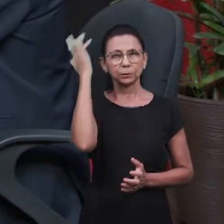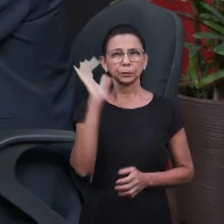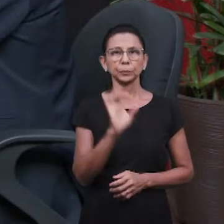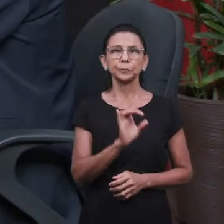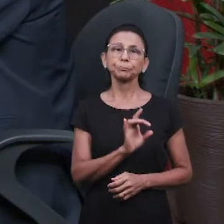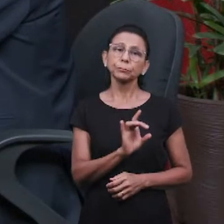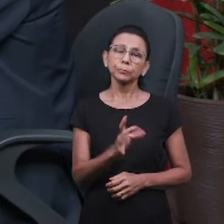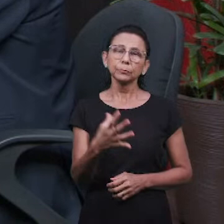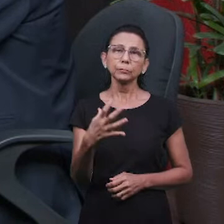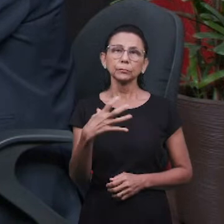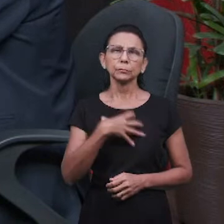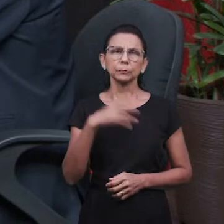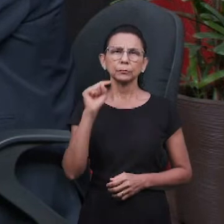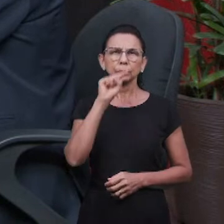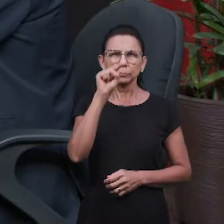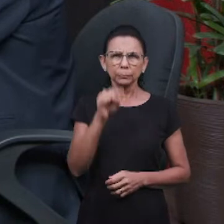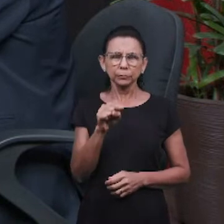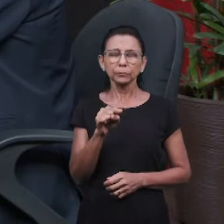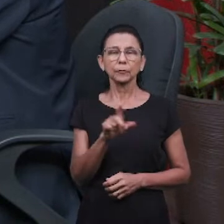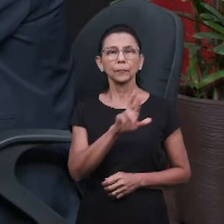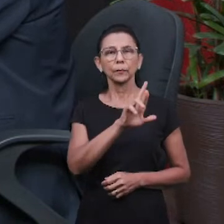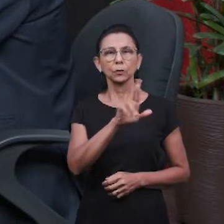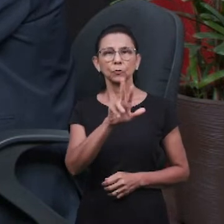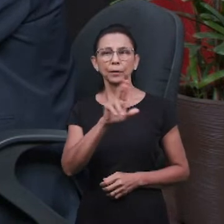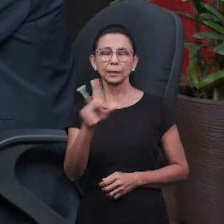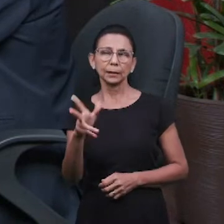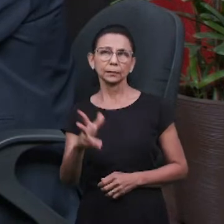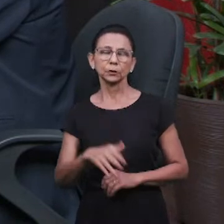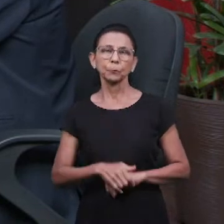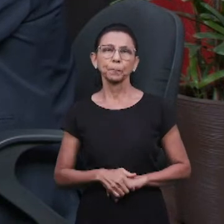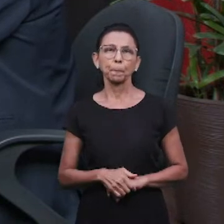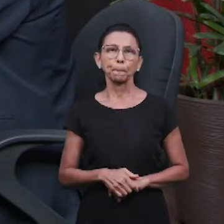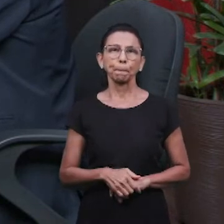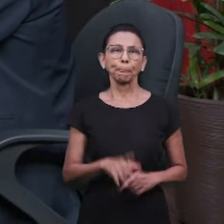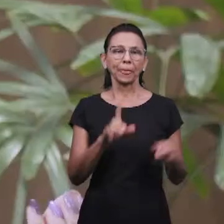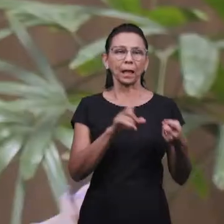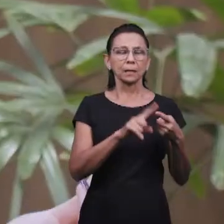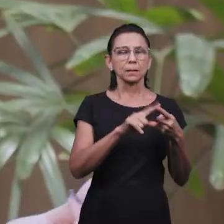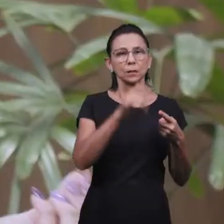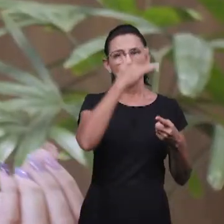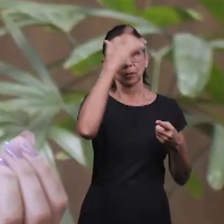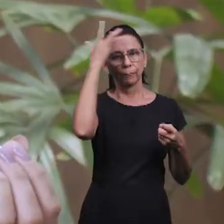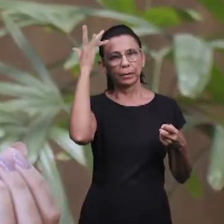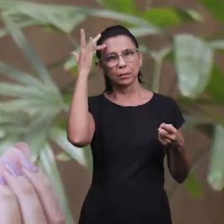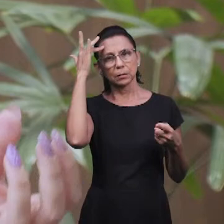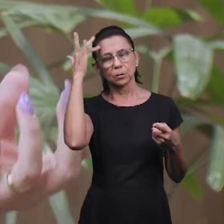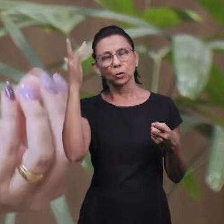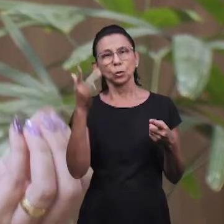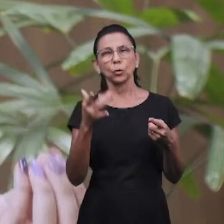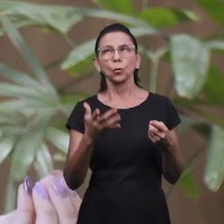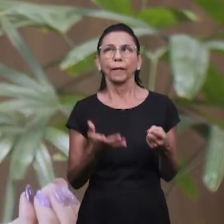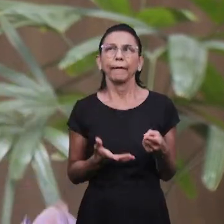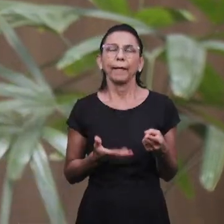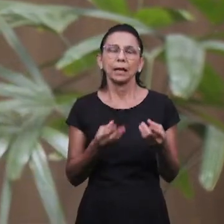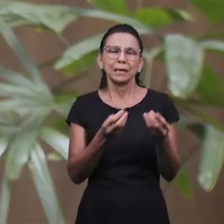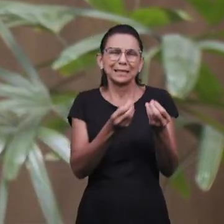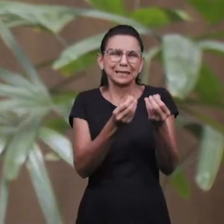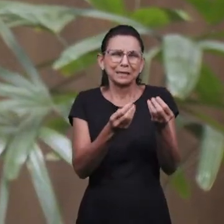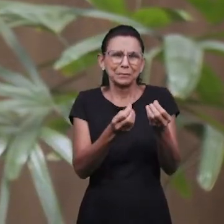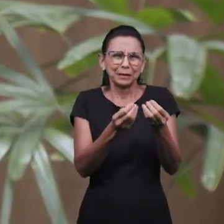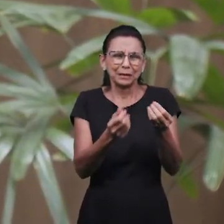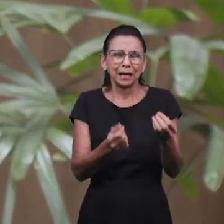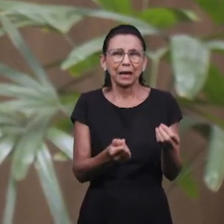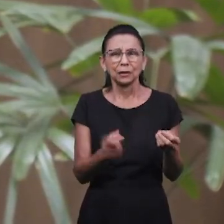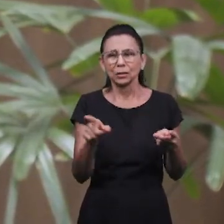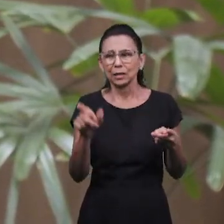sintomas diferentes. Sim. Então, o que apresenta em um, às vezes, comprometimento maior de uma questão de sensibilidade, no outro